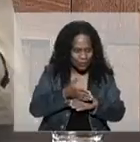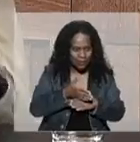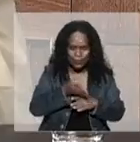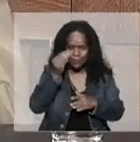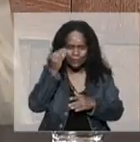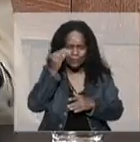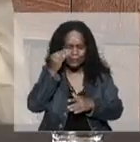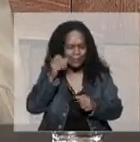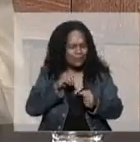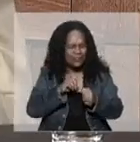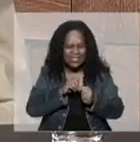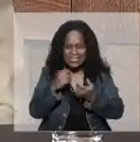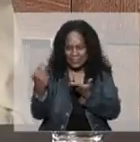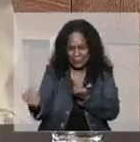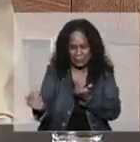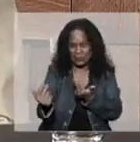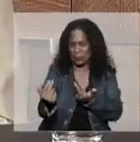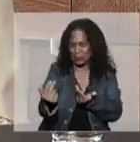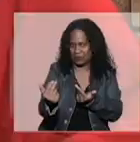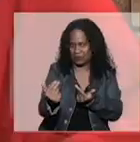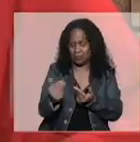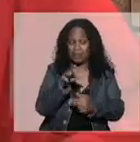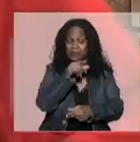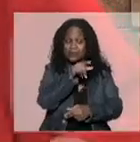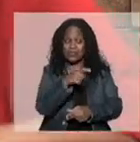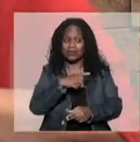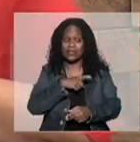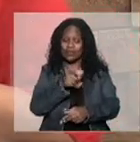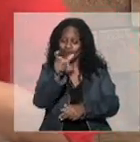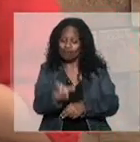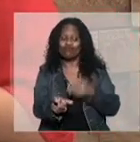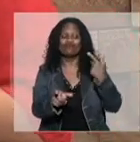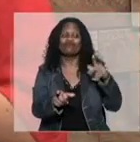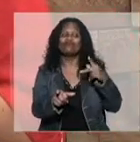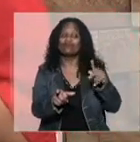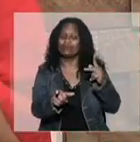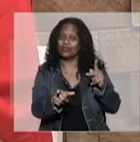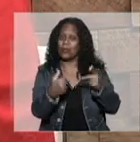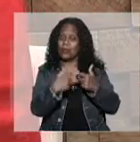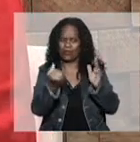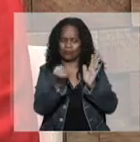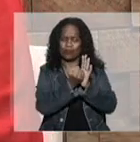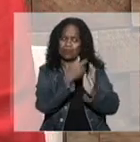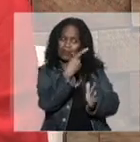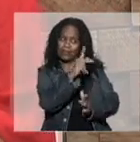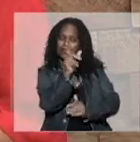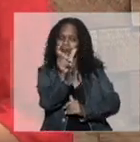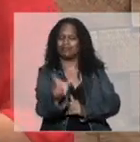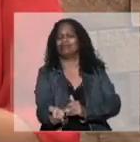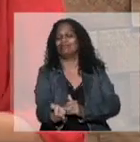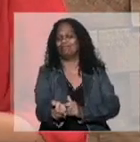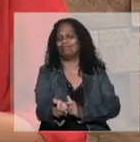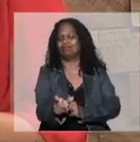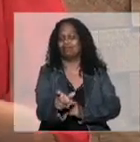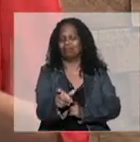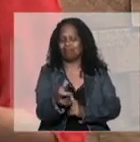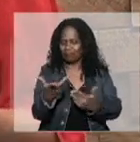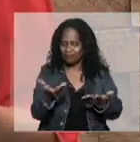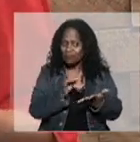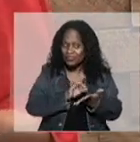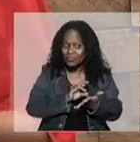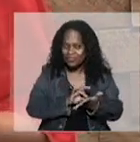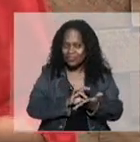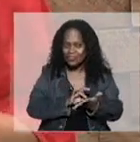eu tentava fazer tudo aquilo, imitava tudo isso. E para você buscar o seu estilo, você foi uma pessoa que a sua marca é o seu estilo, os